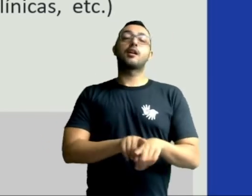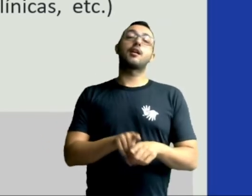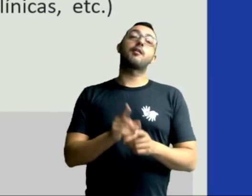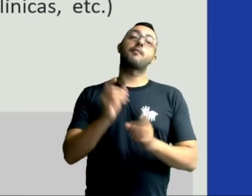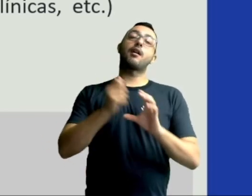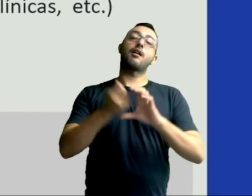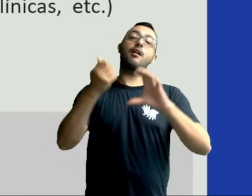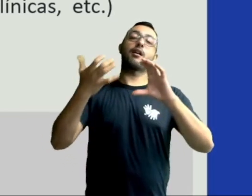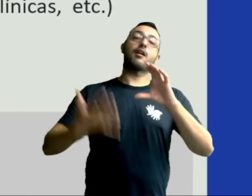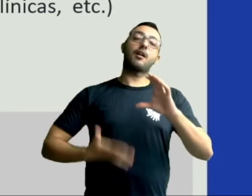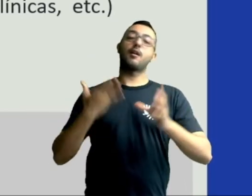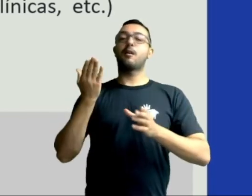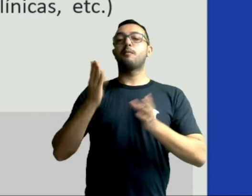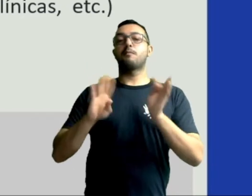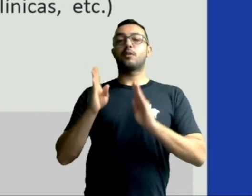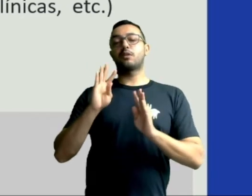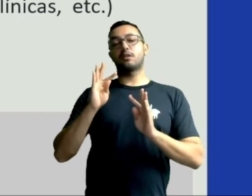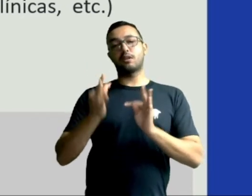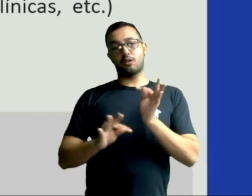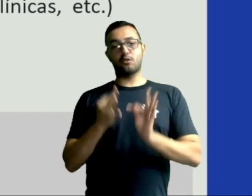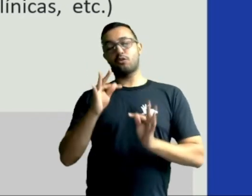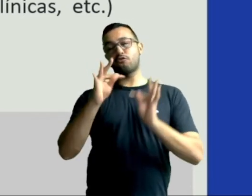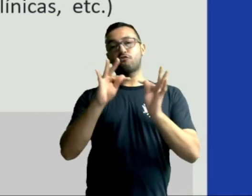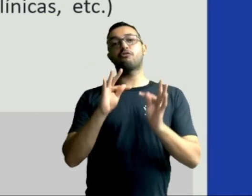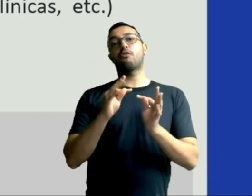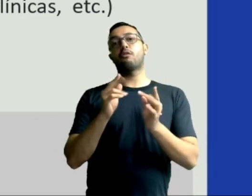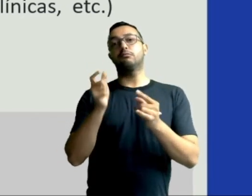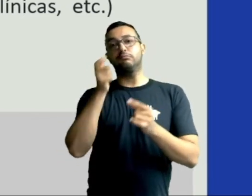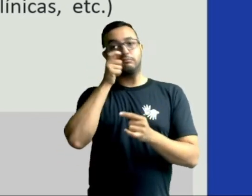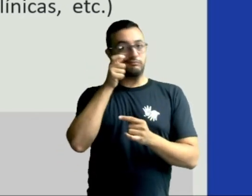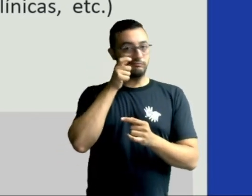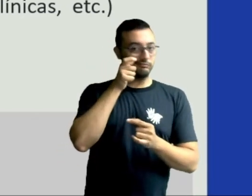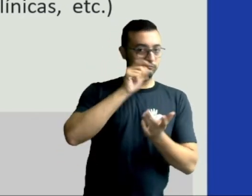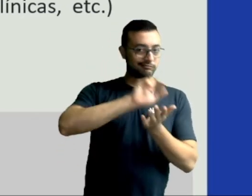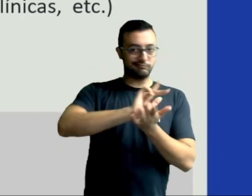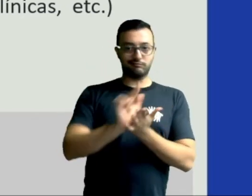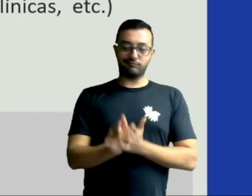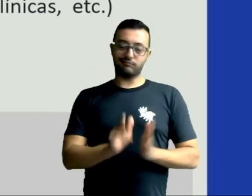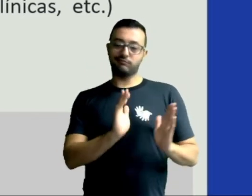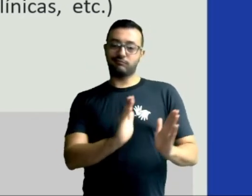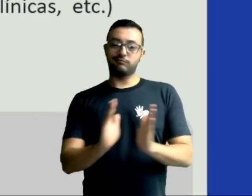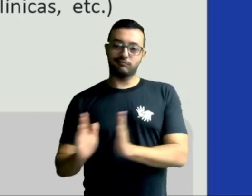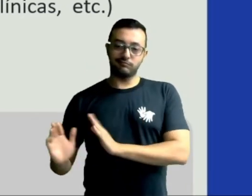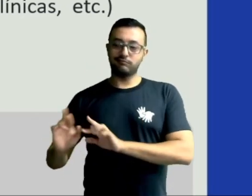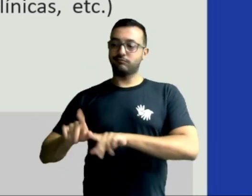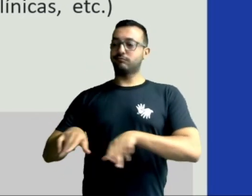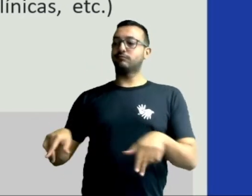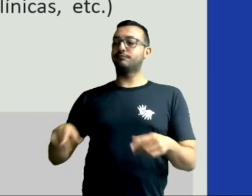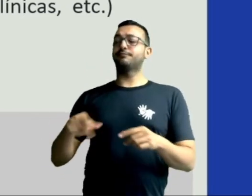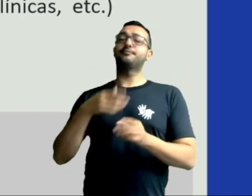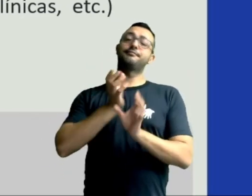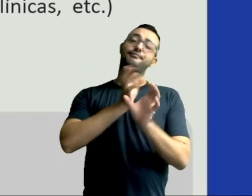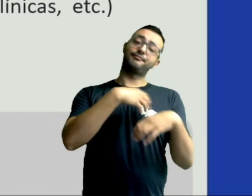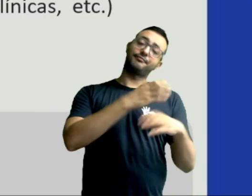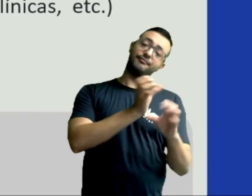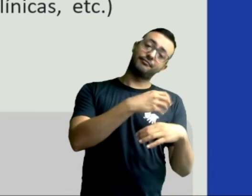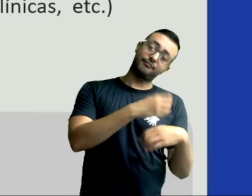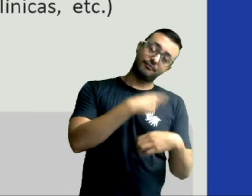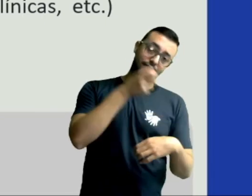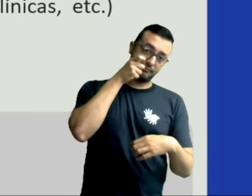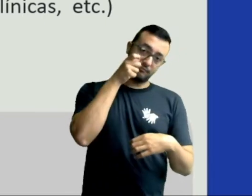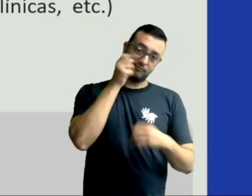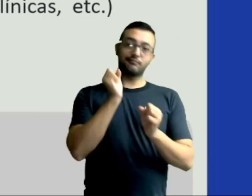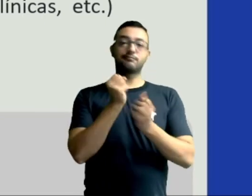multidisciplinar da biotecnologia, tem despertado o interesse de diversos segmentos, como da engenharia,